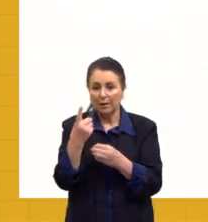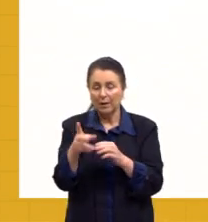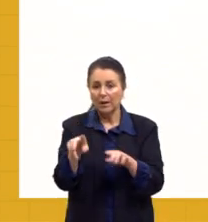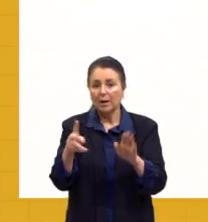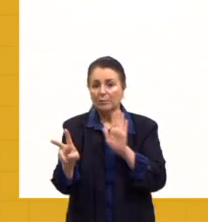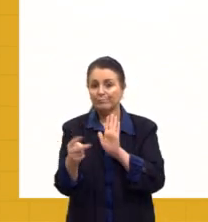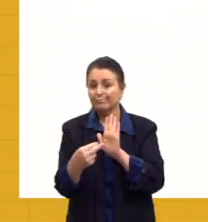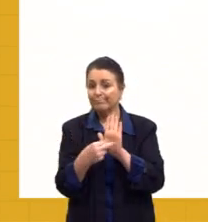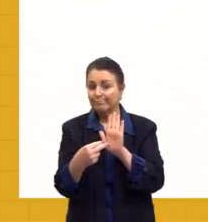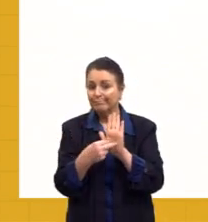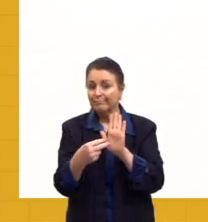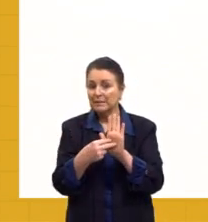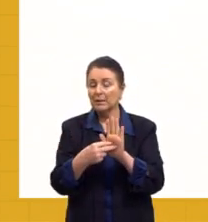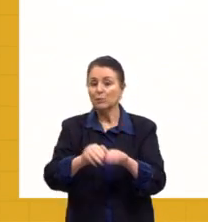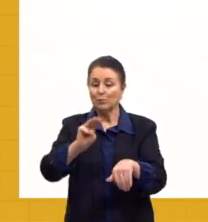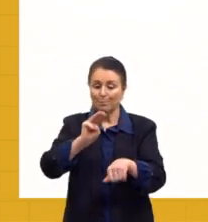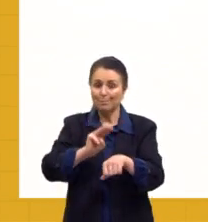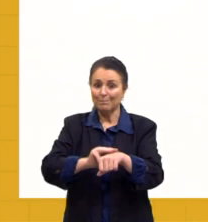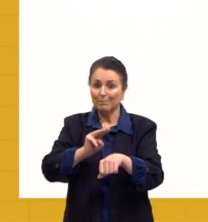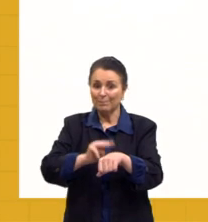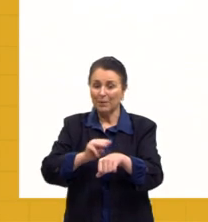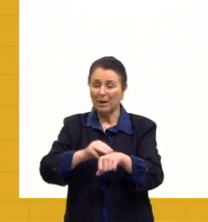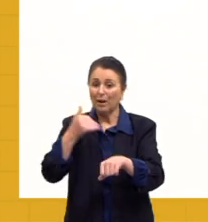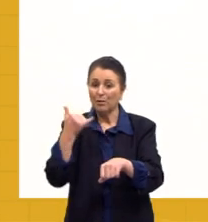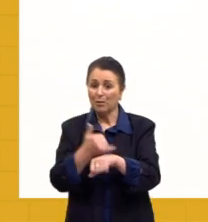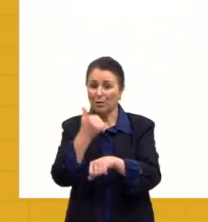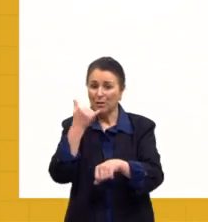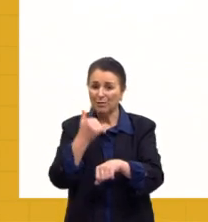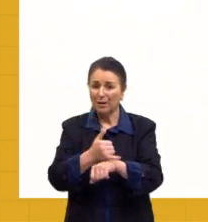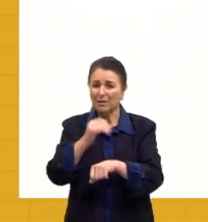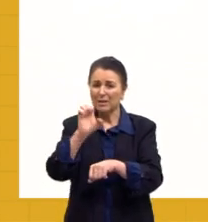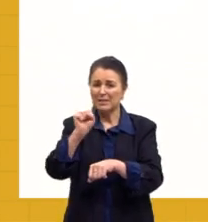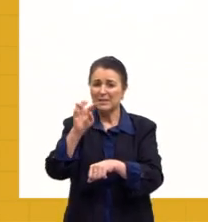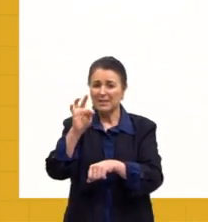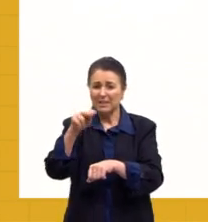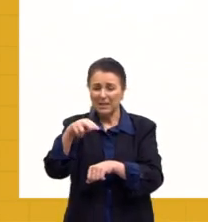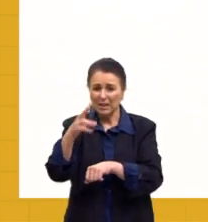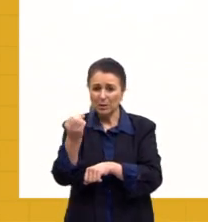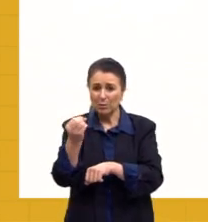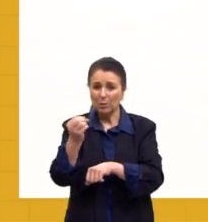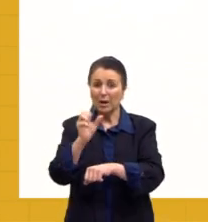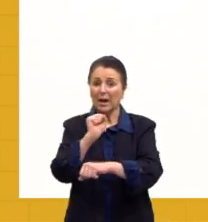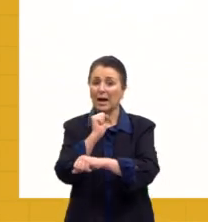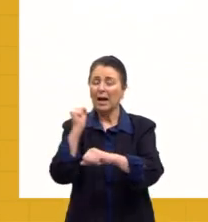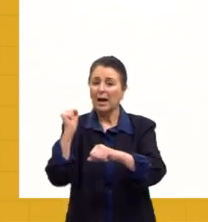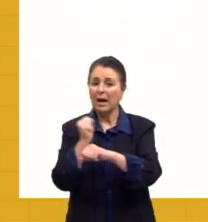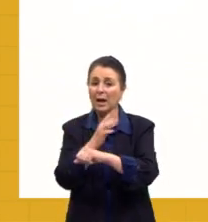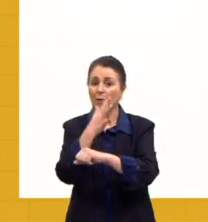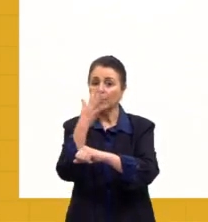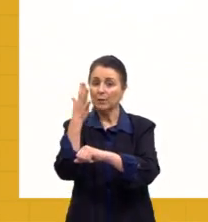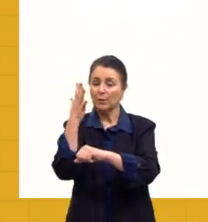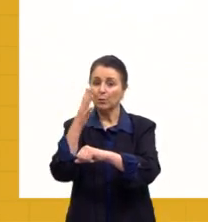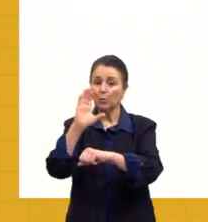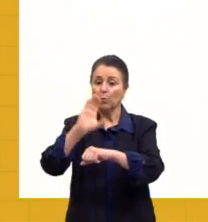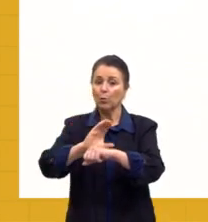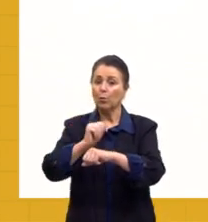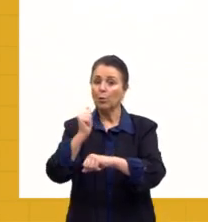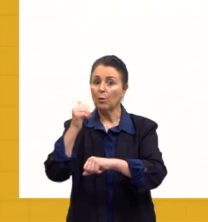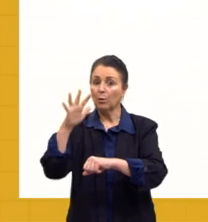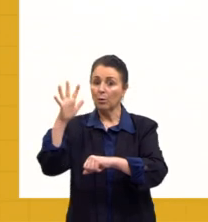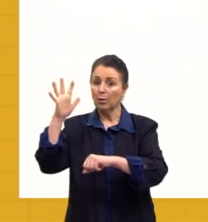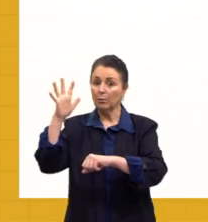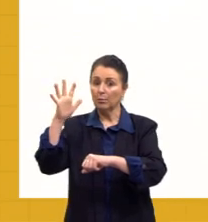de metais metálicos que nós temos né ferro estranho alumínio cobre muito importante essa relação aí do cobre